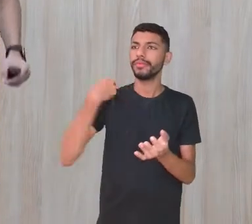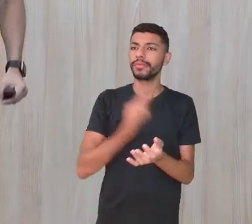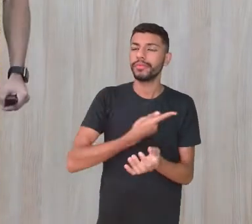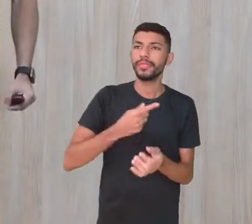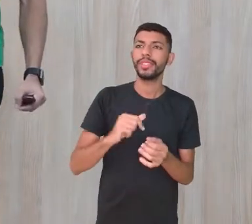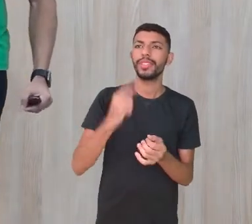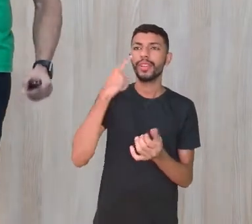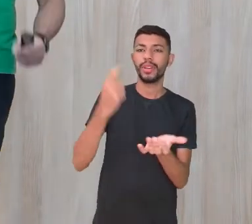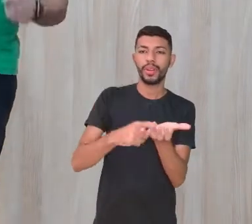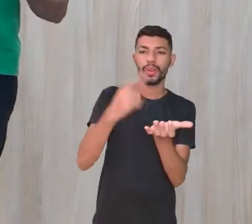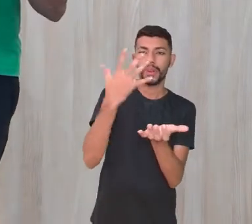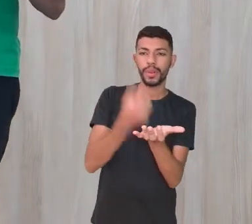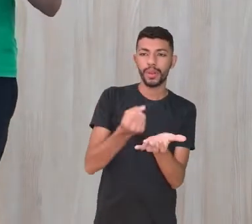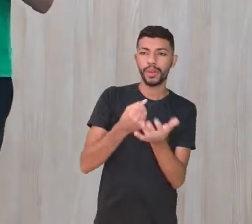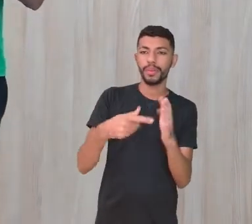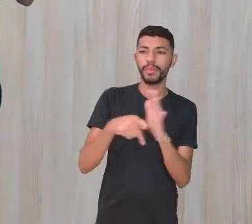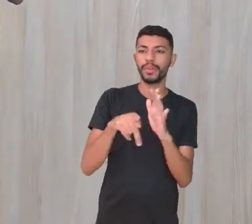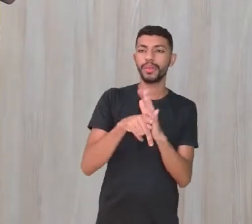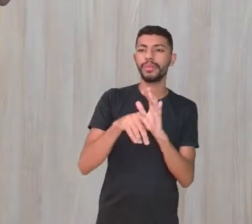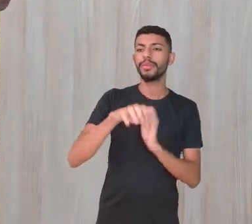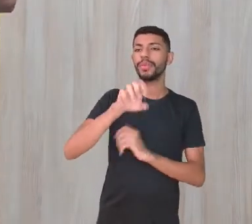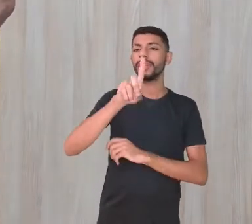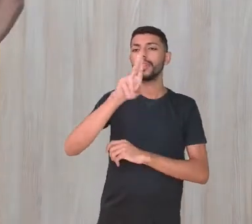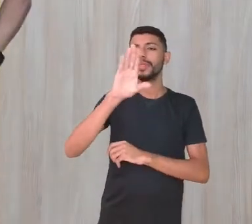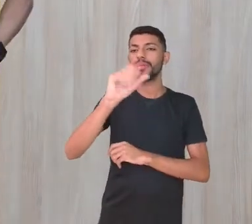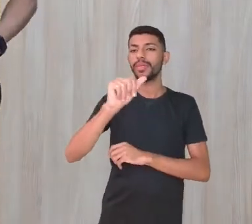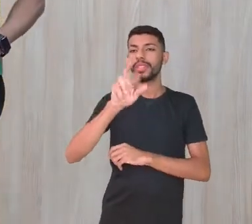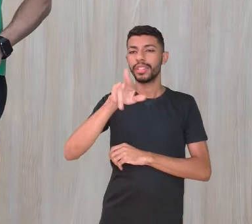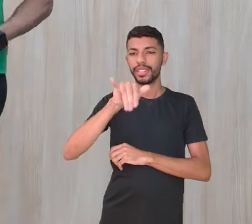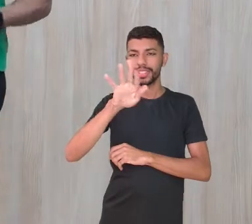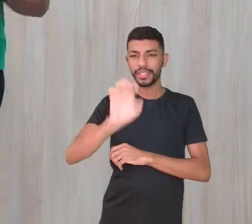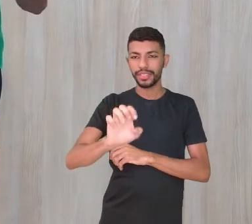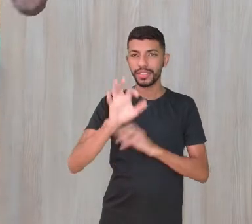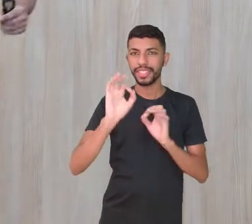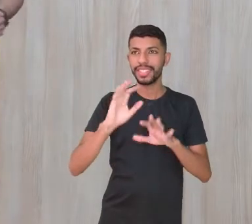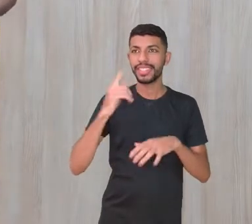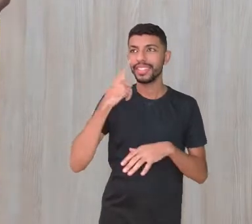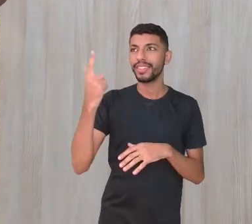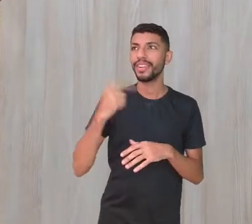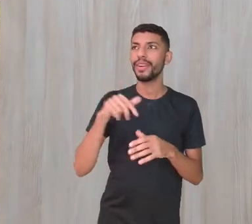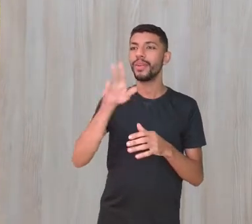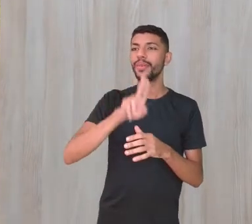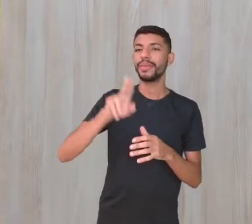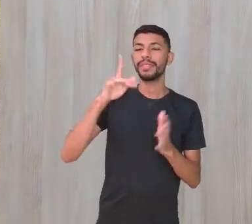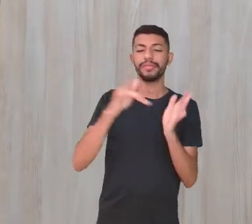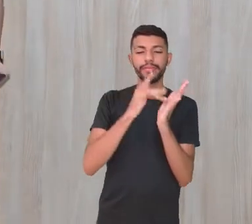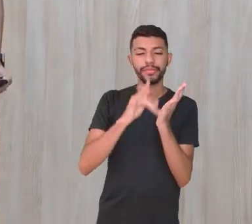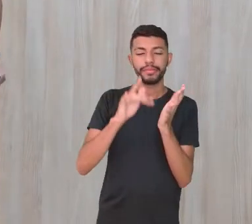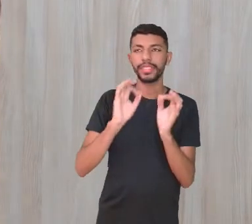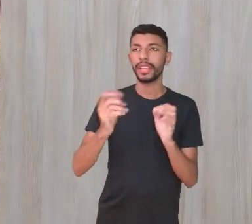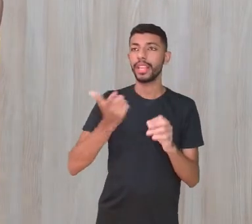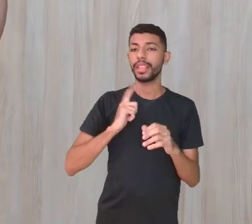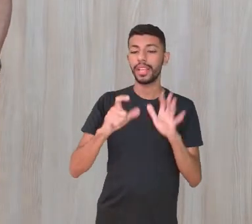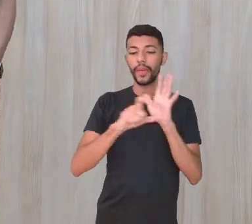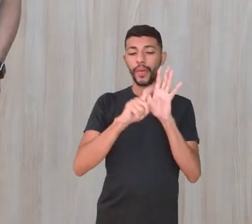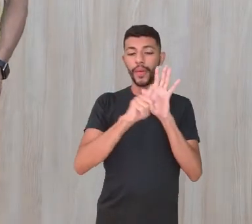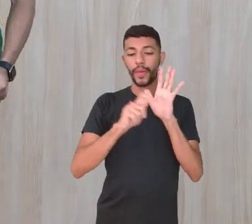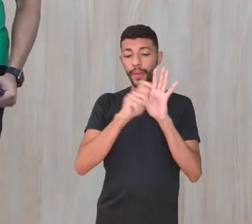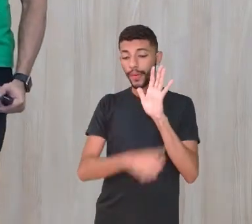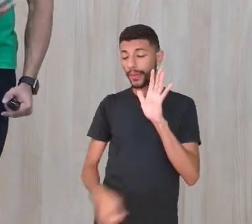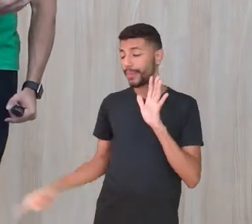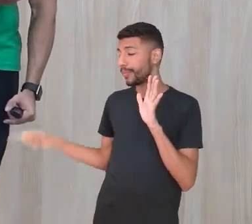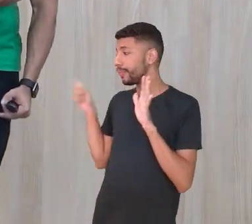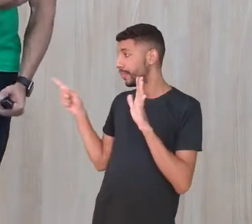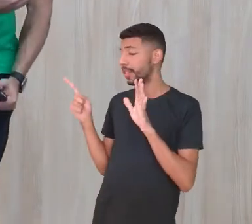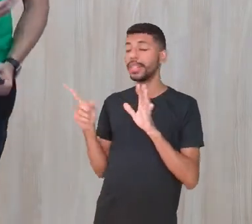Baixe o aplicativo do Educa Recife, coloca lá no seu celular, Billy já colocou aí 2 QR Codes, certo? Então